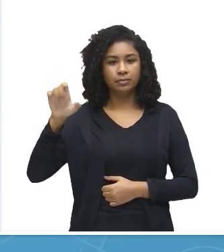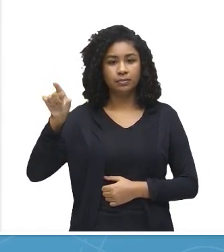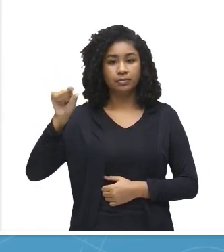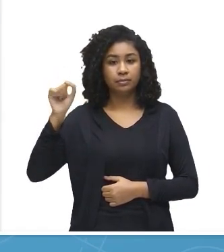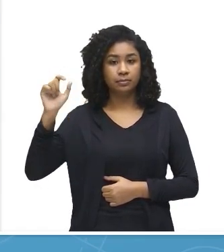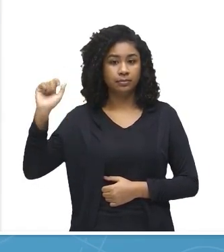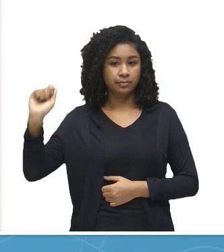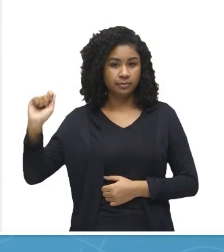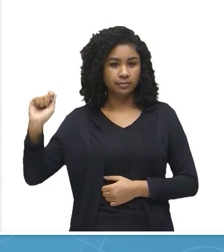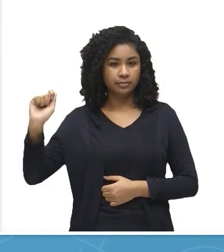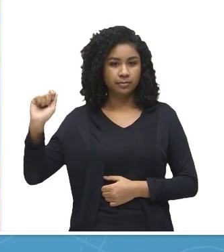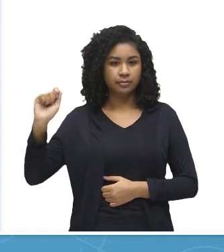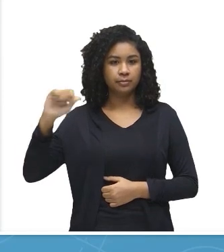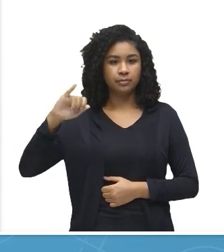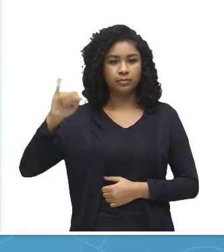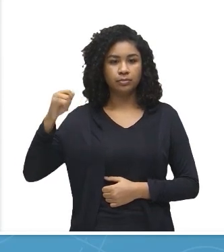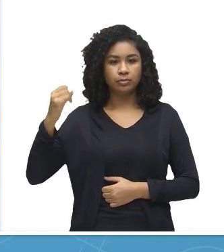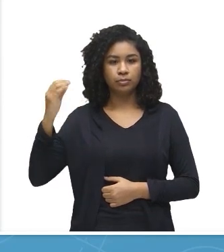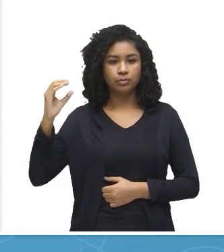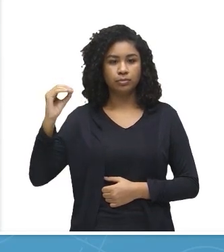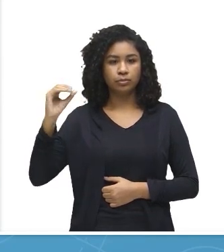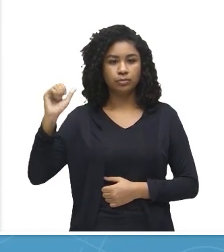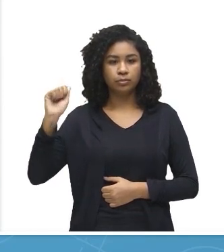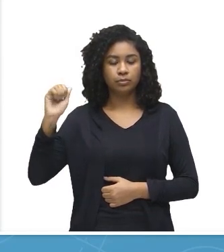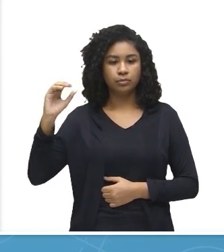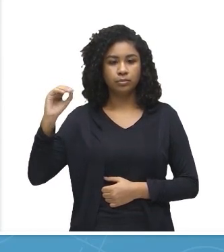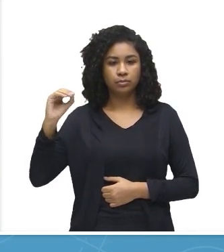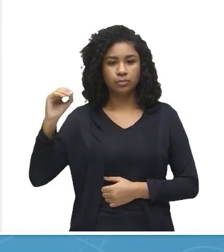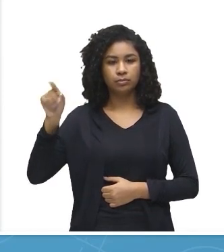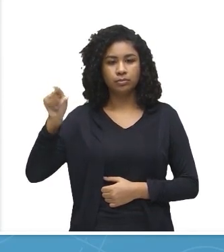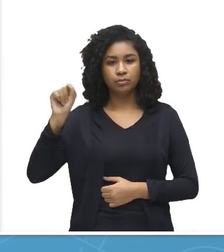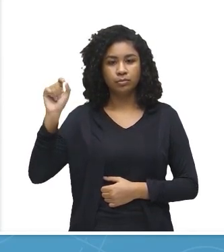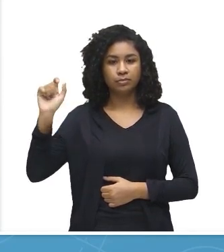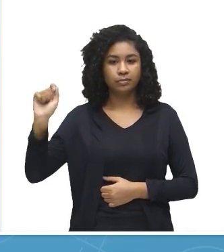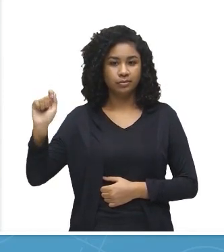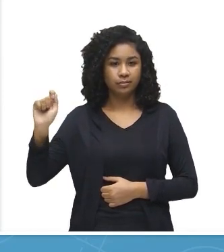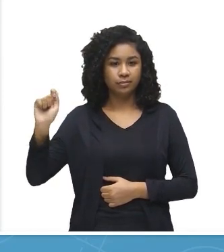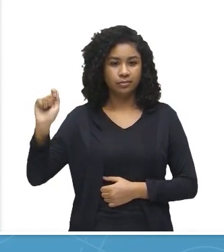A. O João Luiz colocou que é a letra A.